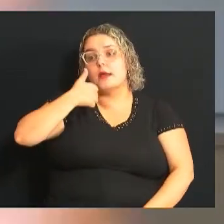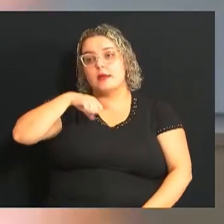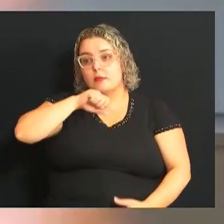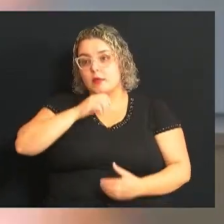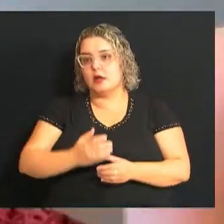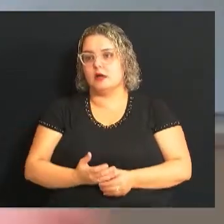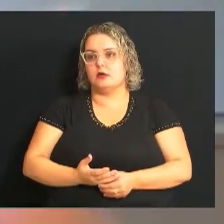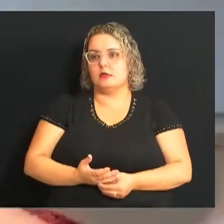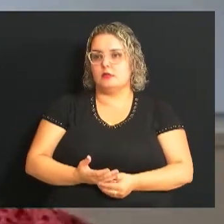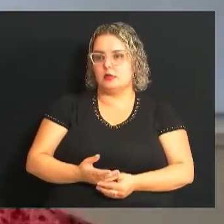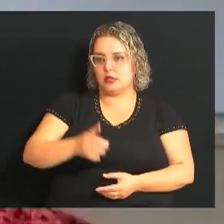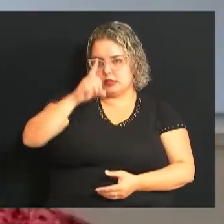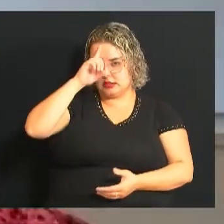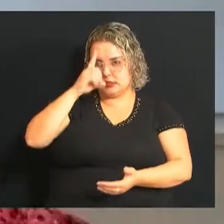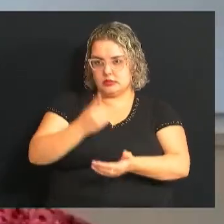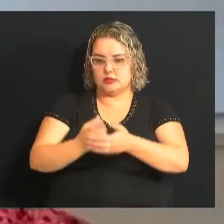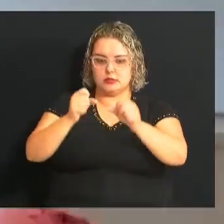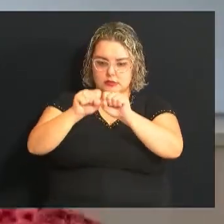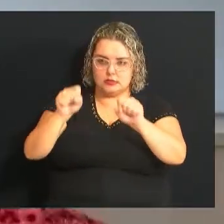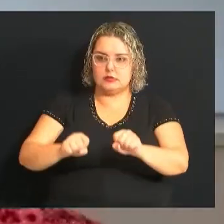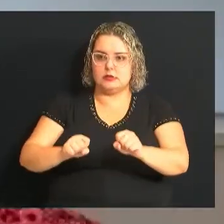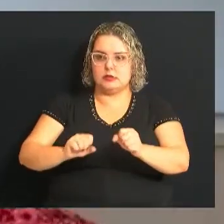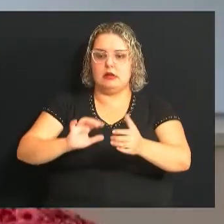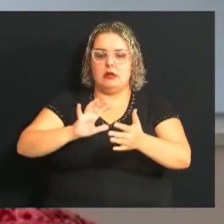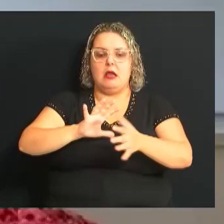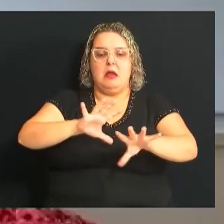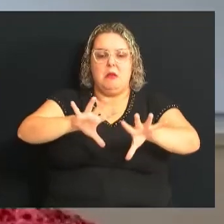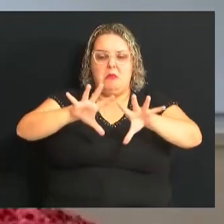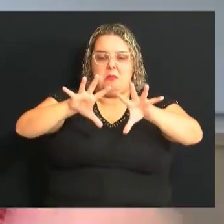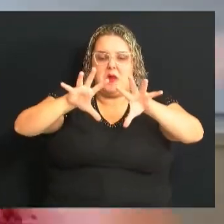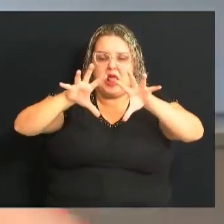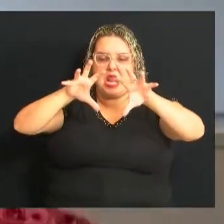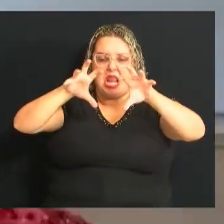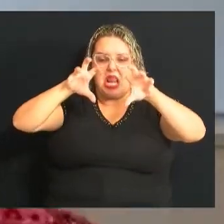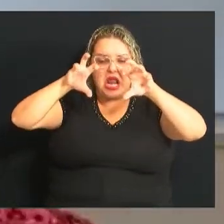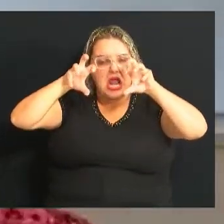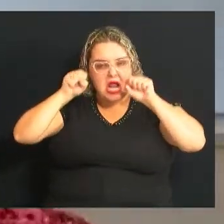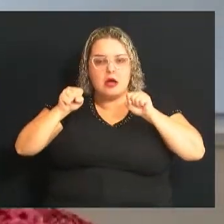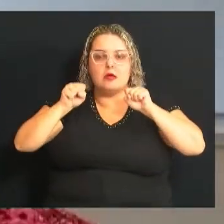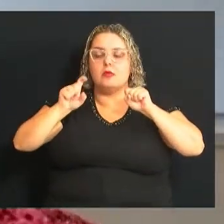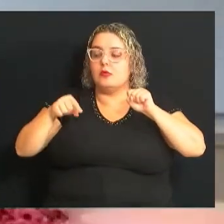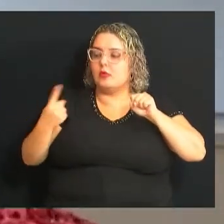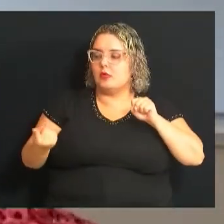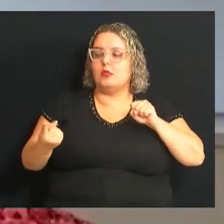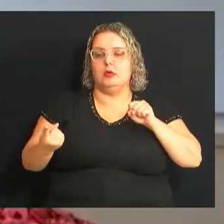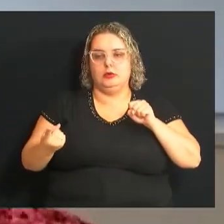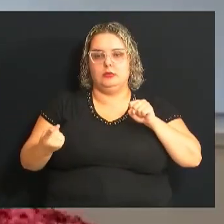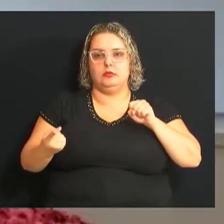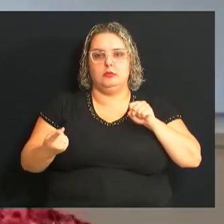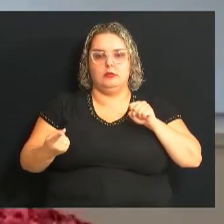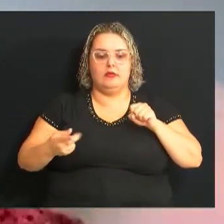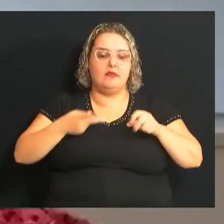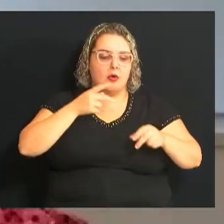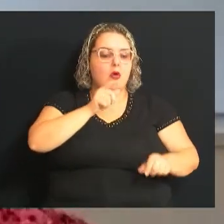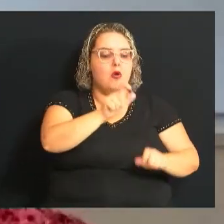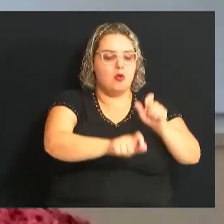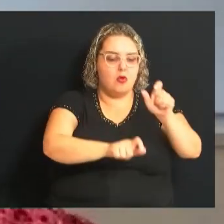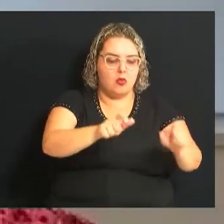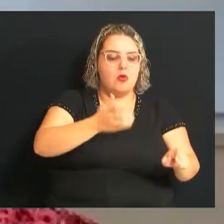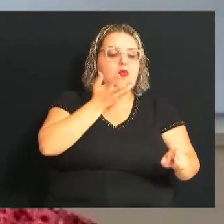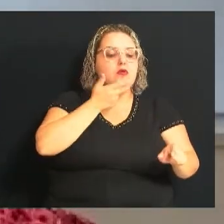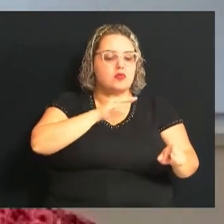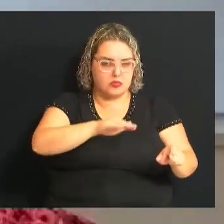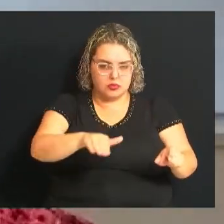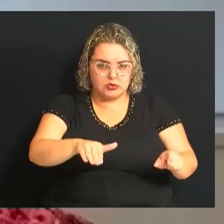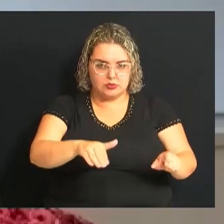decide sistematicamente denegrir o outro perante os filhos, para, em última instância, excluir esse pai ou essa mãe